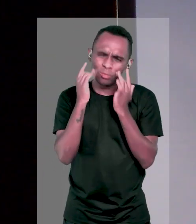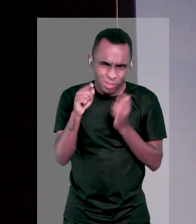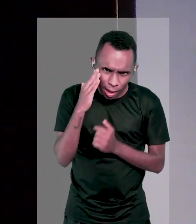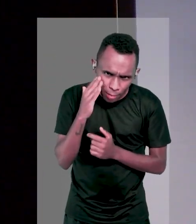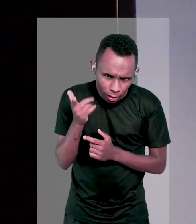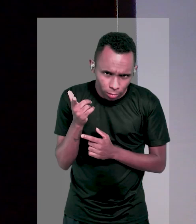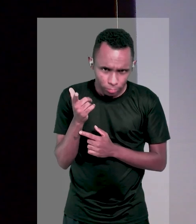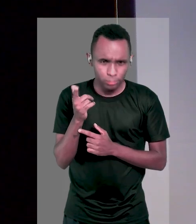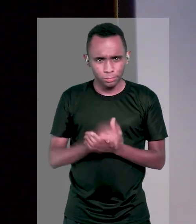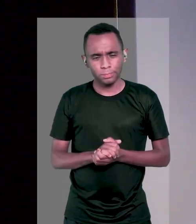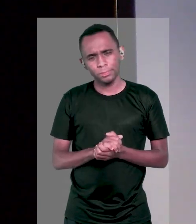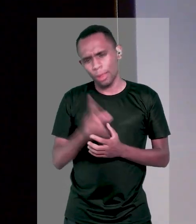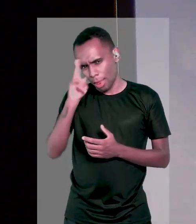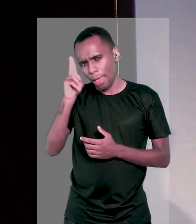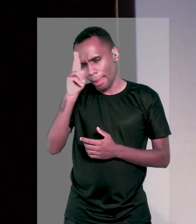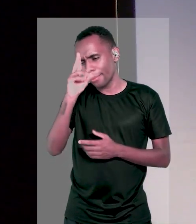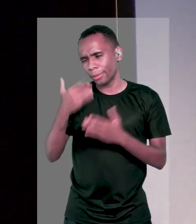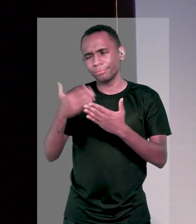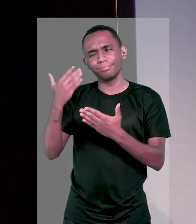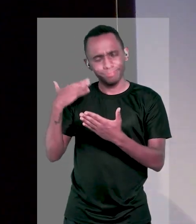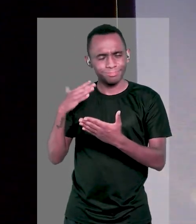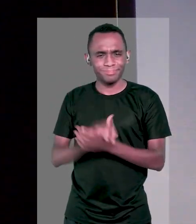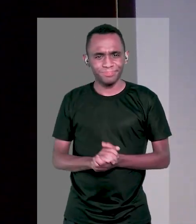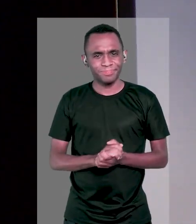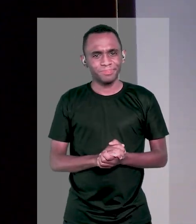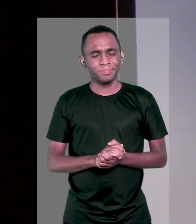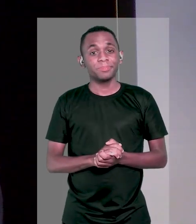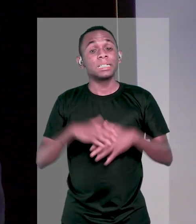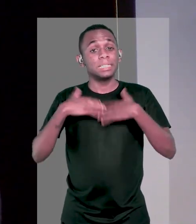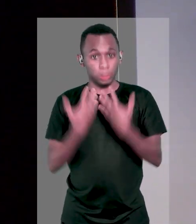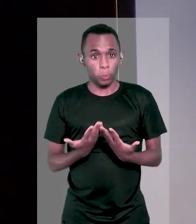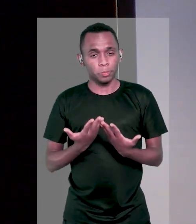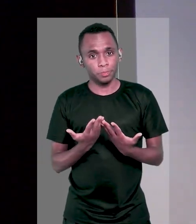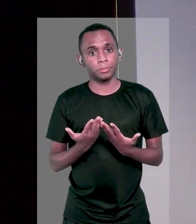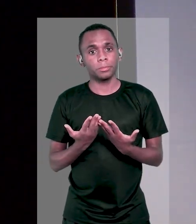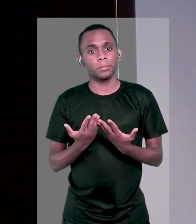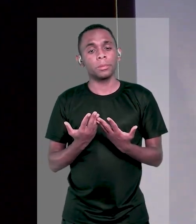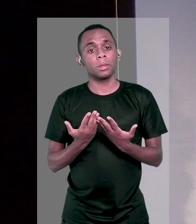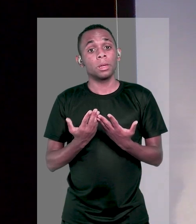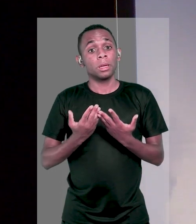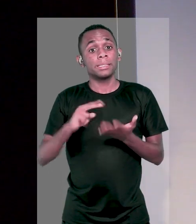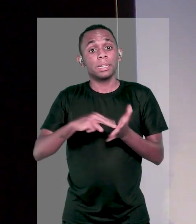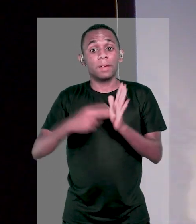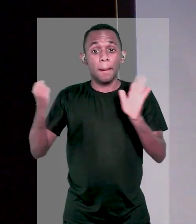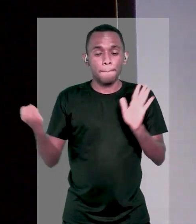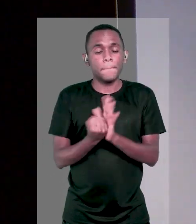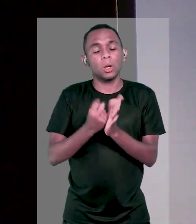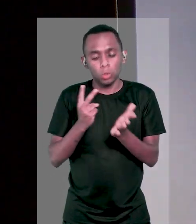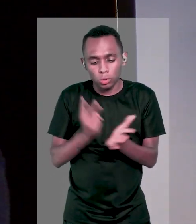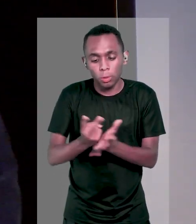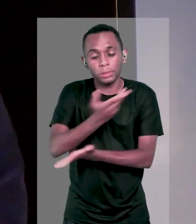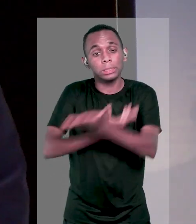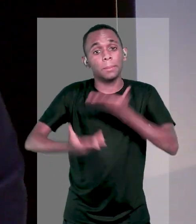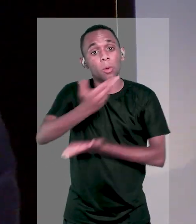dirigia, Lelena Lucas, filha do Fábio Lucas. Era lindo o espetáculo. Você sabia, né? Lembra, né?